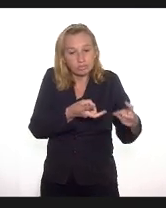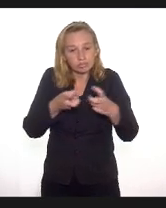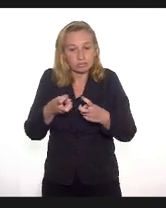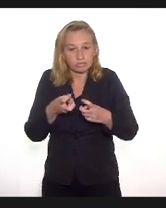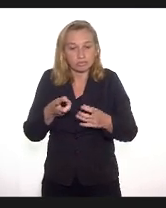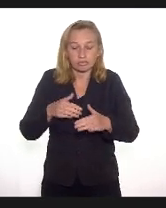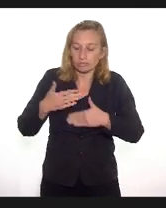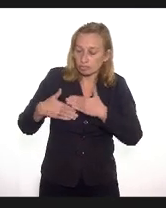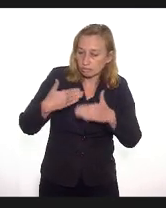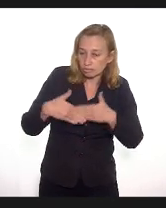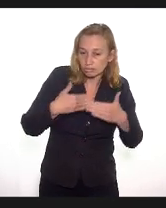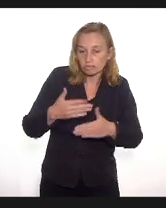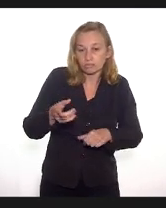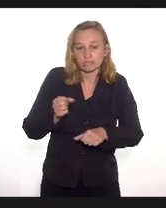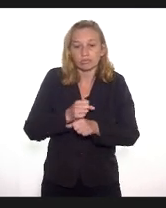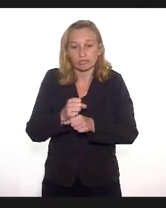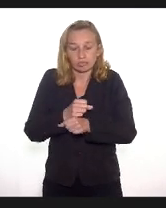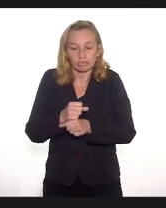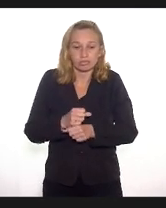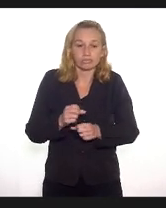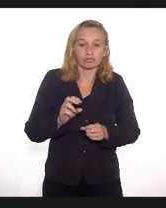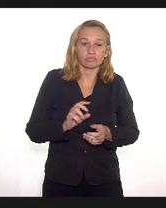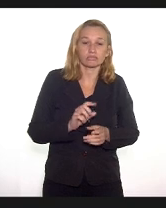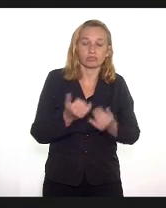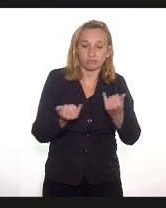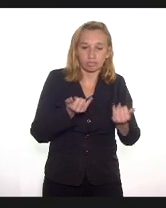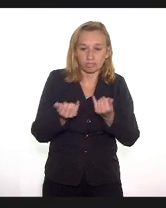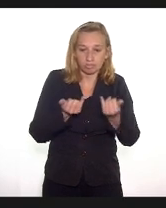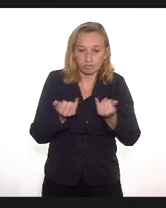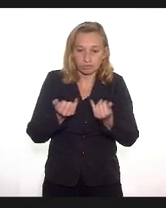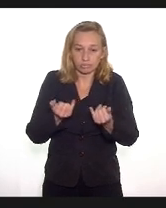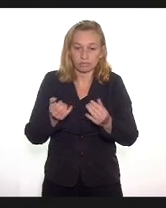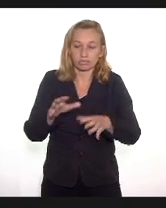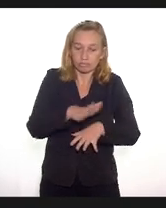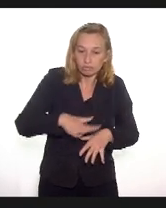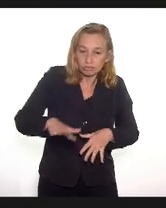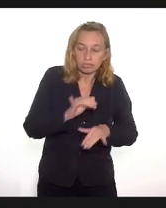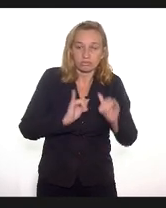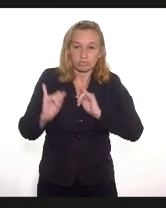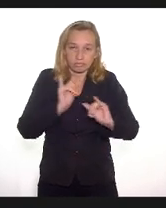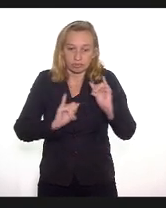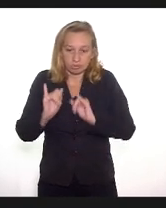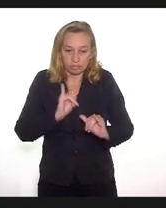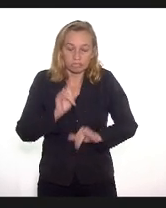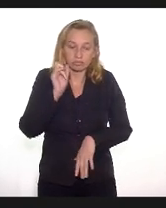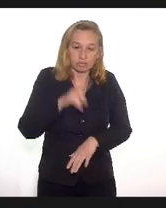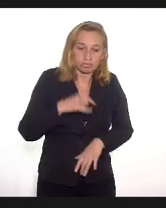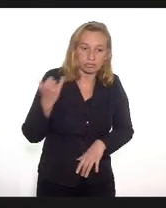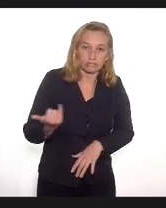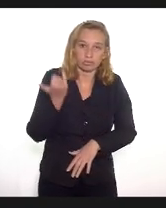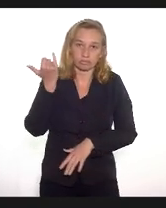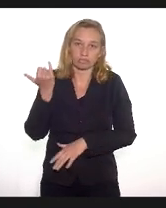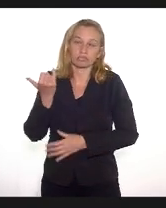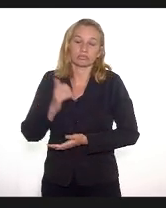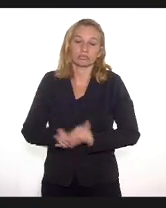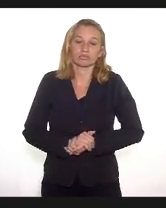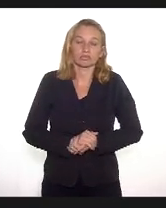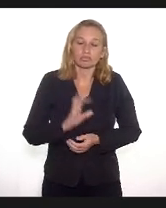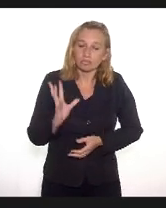como, ao longo do tempo, essa ferramenta de formação, esse campo de formação, é importante